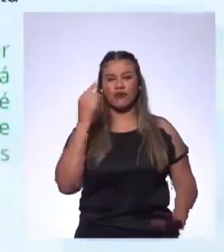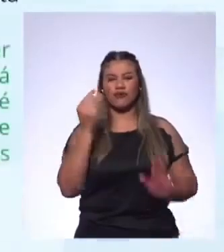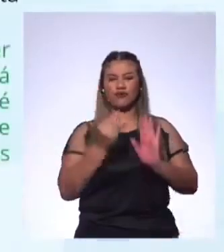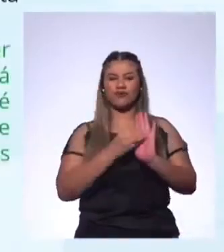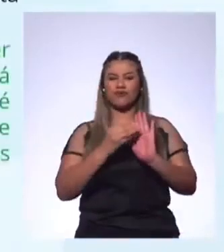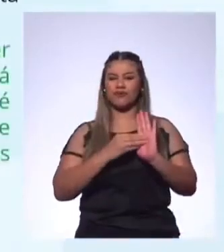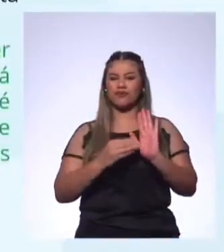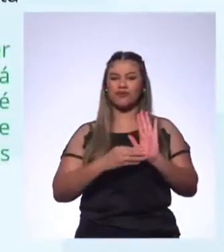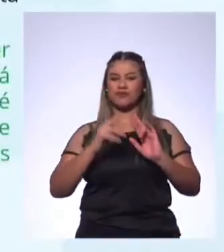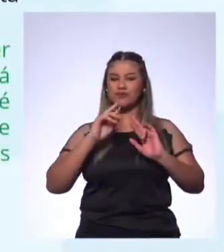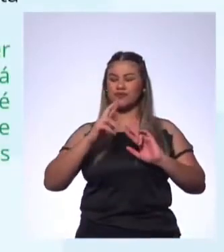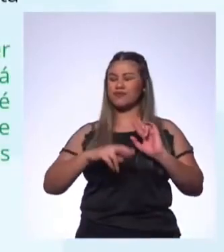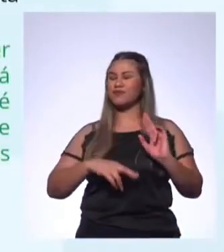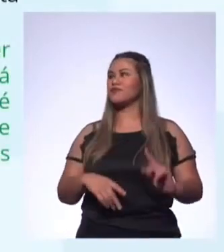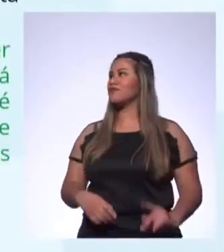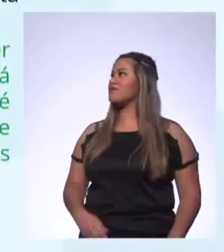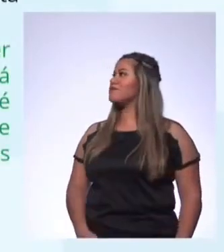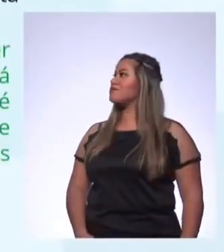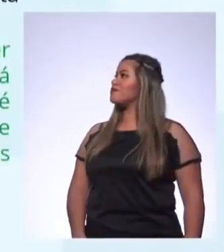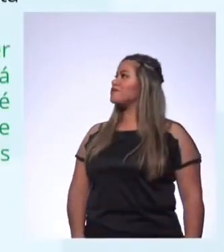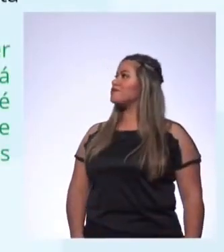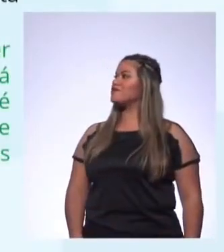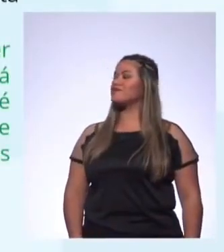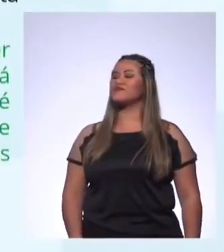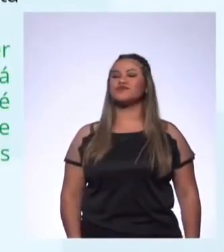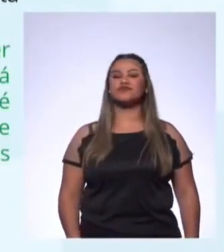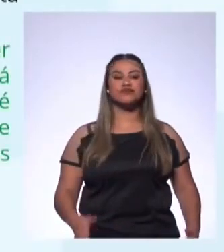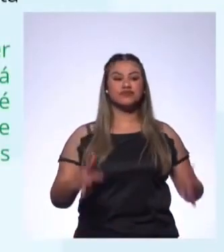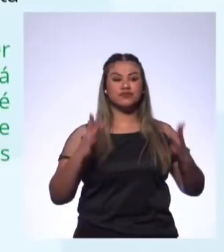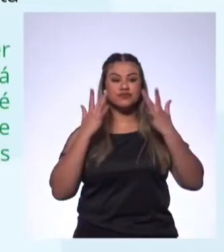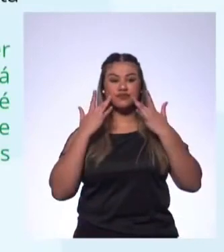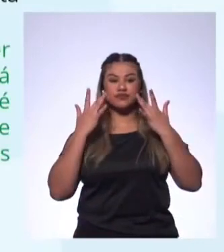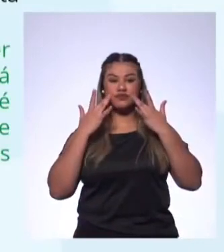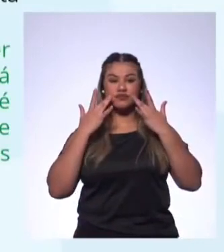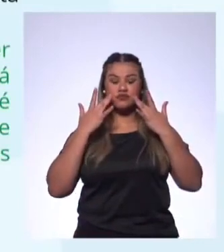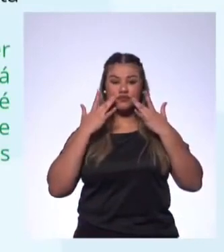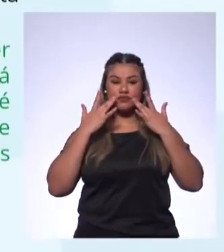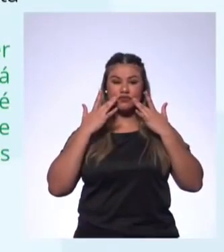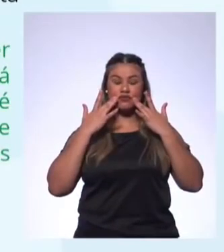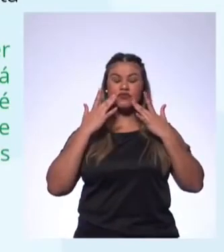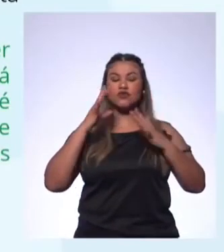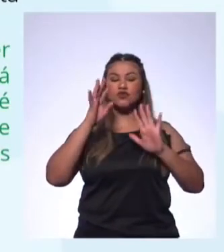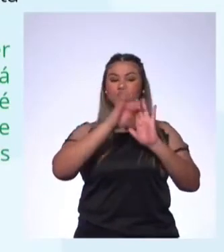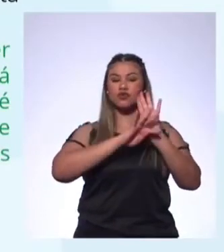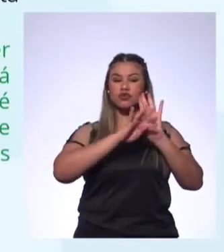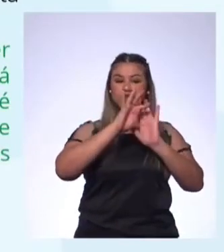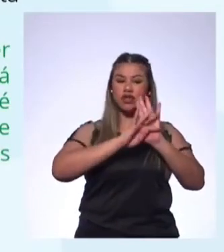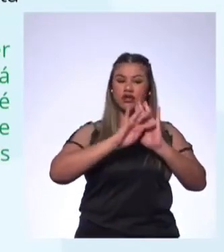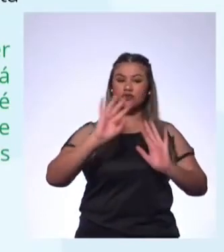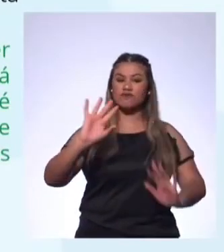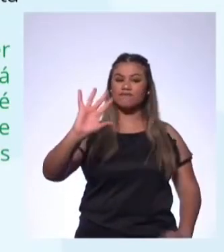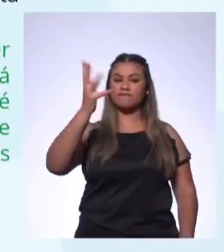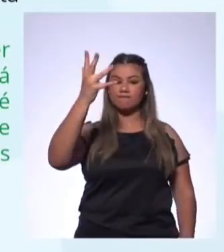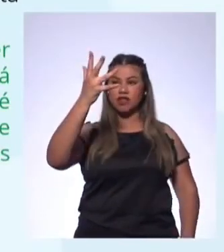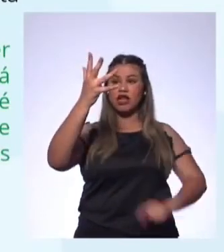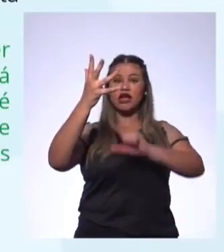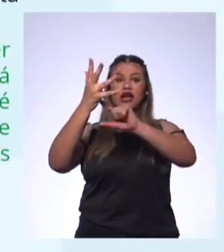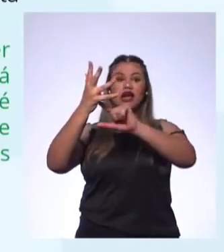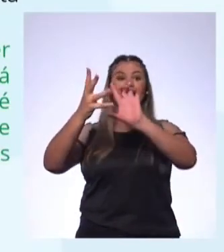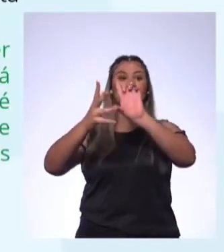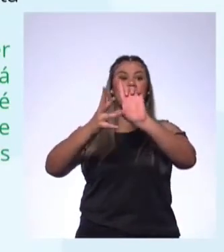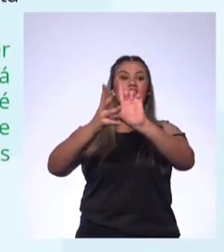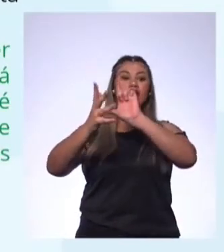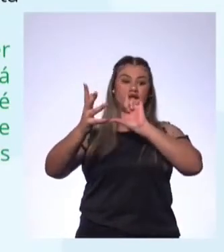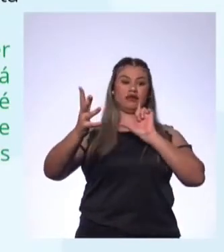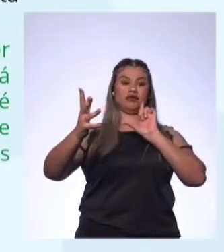respostas para ele. Então, ó, no texto dramático ou teatral, antes de cada fala, aparece o nome da personagem, né? E aí, acho que eles